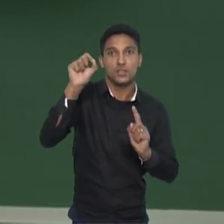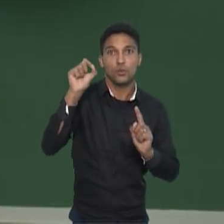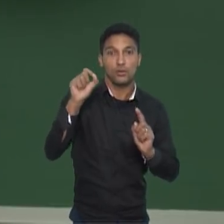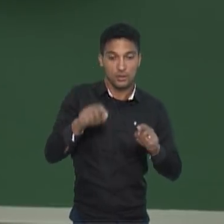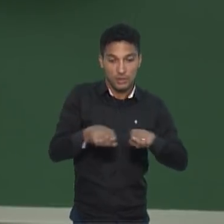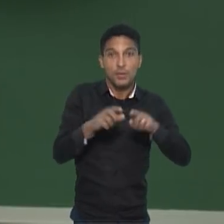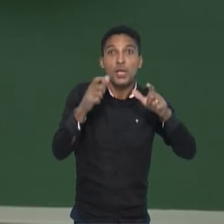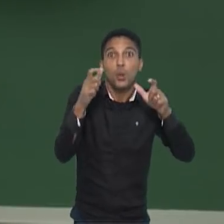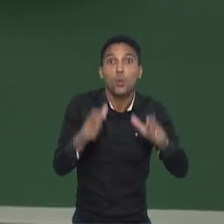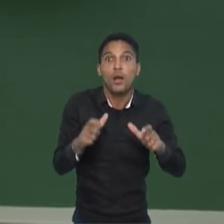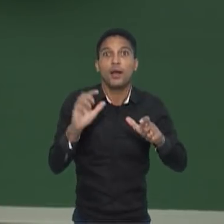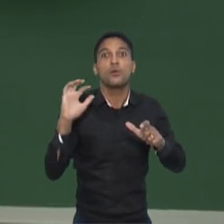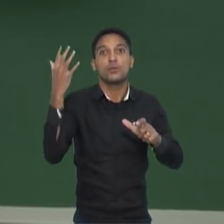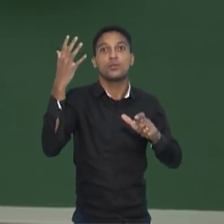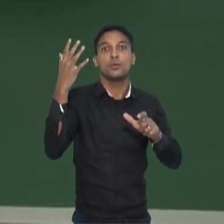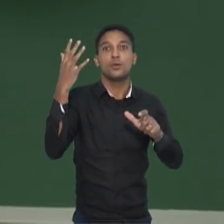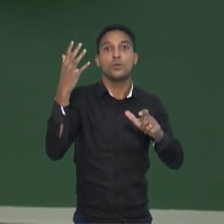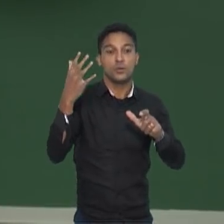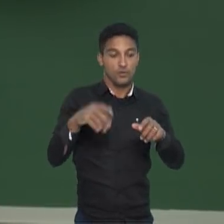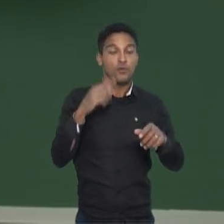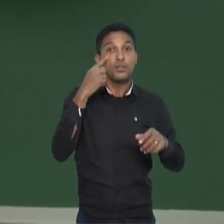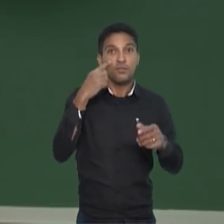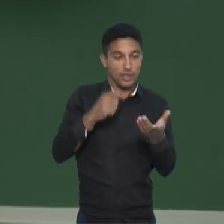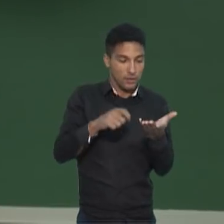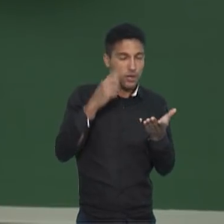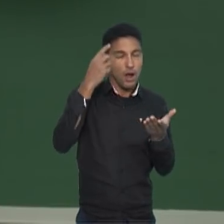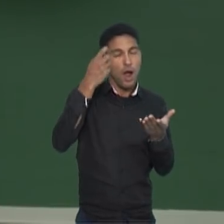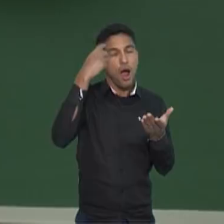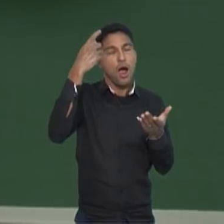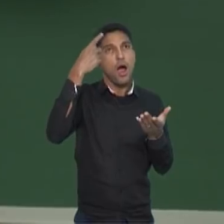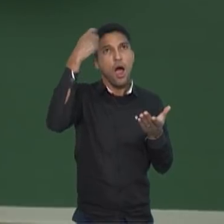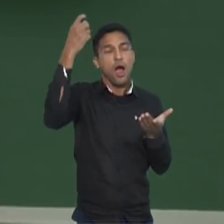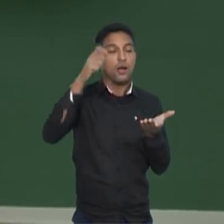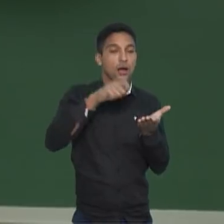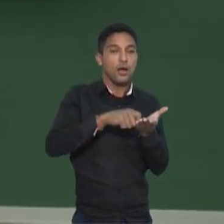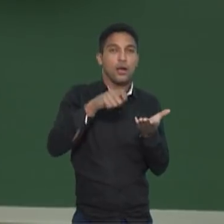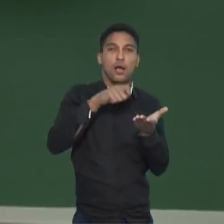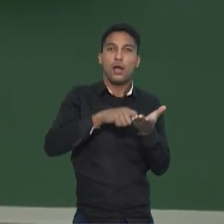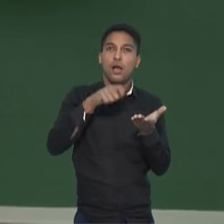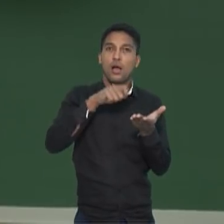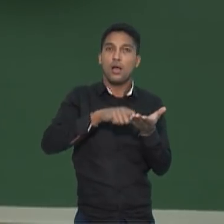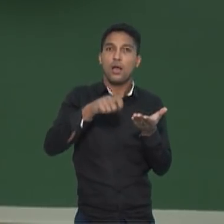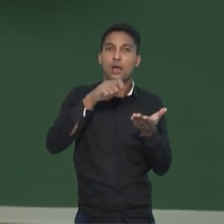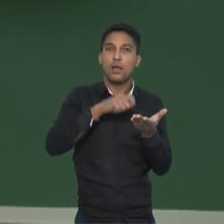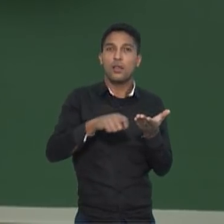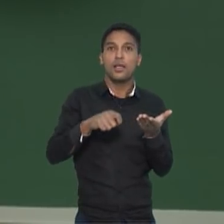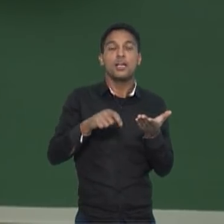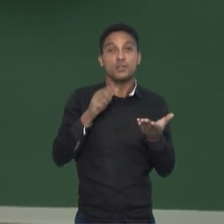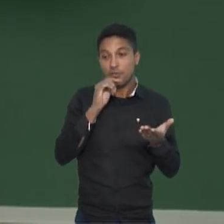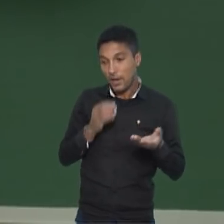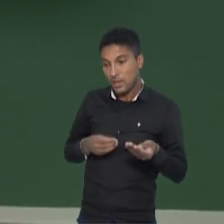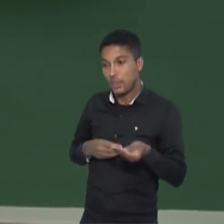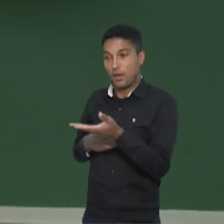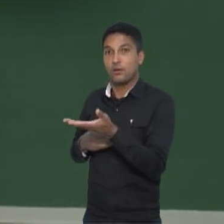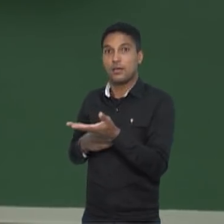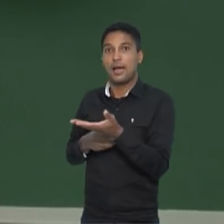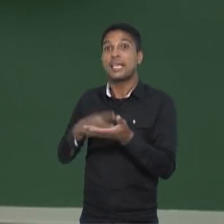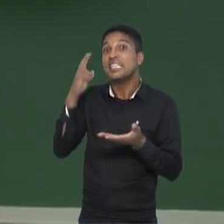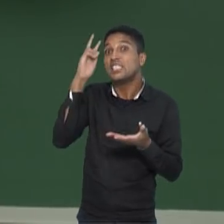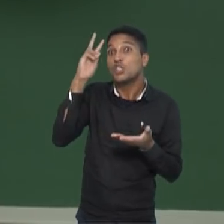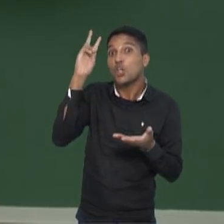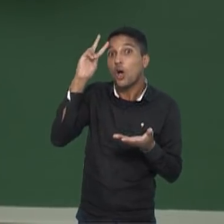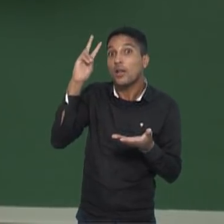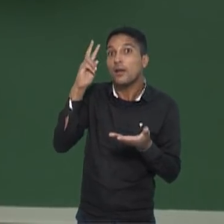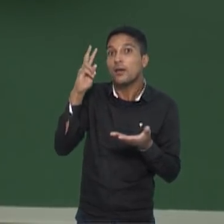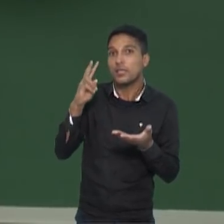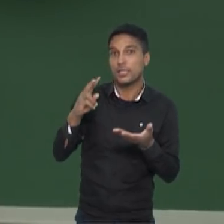algum acontecimento inicial. E daí você vai entregar para a pessoa e vai dizer que essa história vai continuar por mais 6 dias. Tá